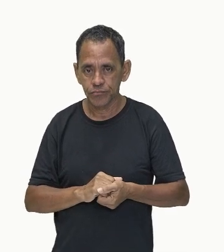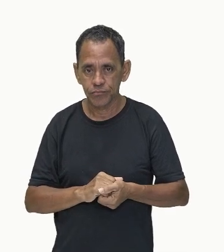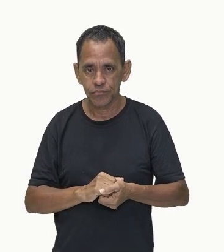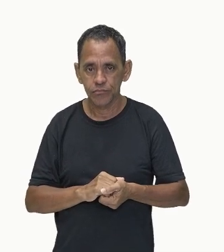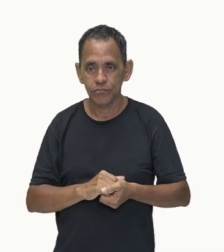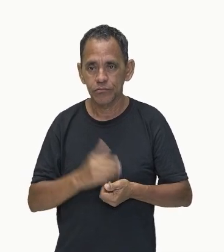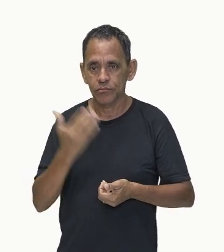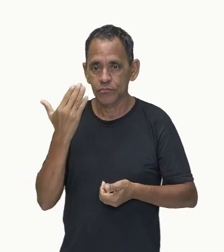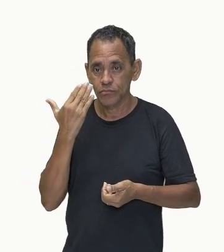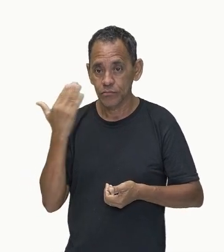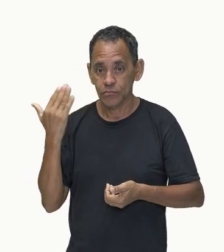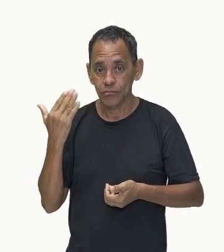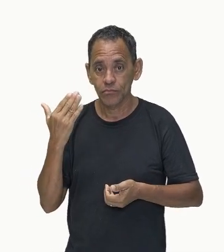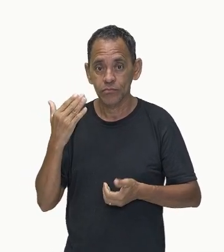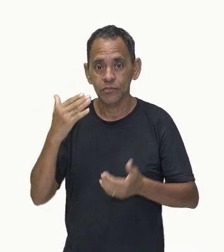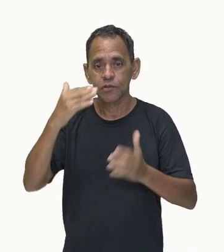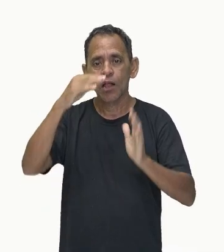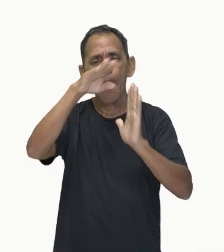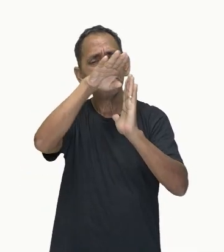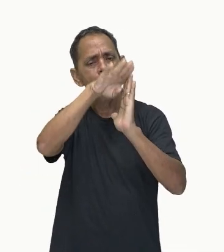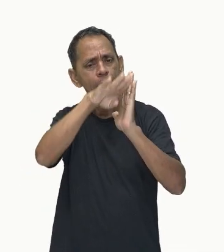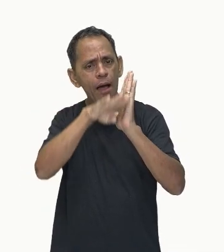pontos importantes agora para você.